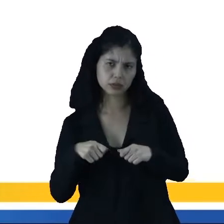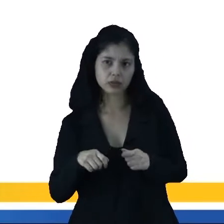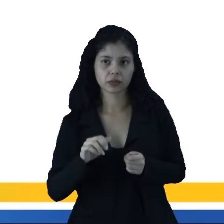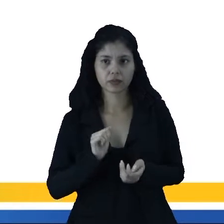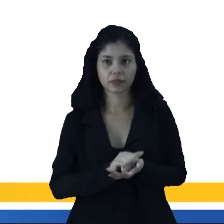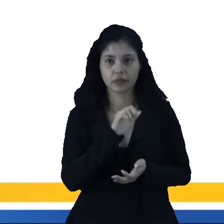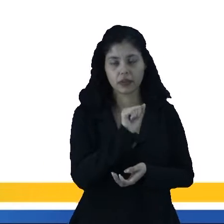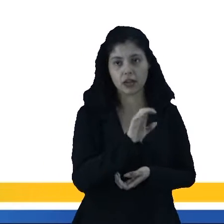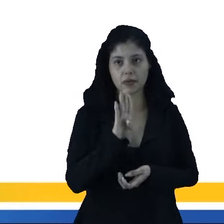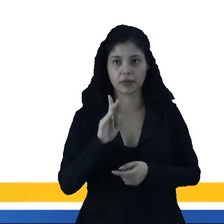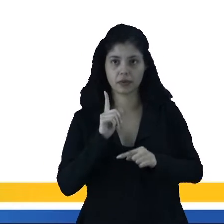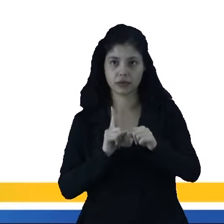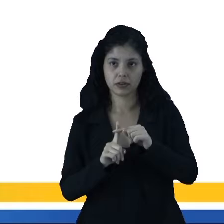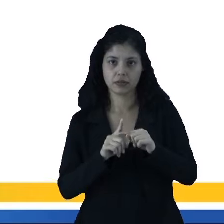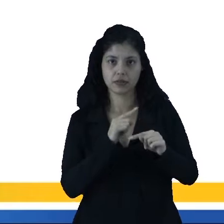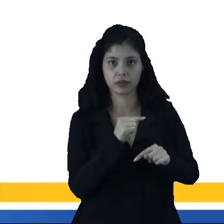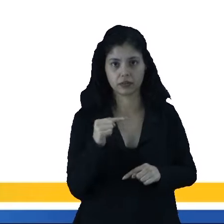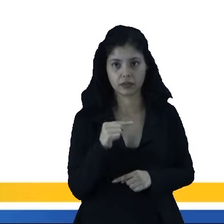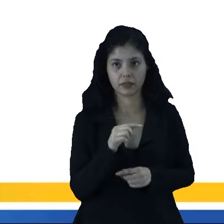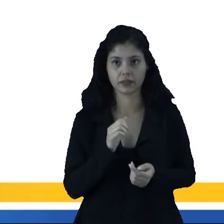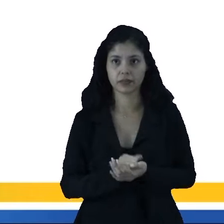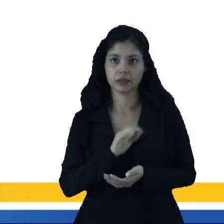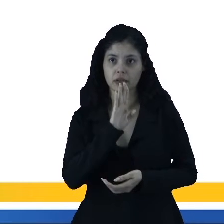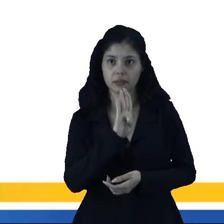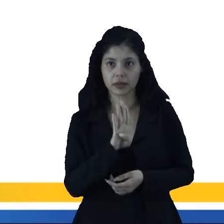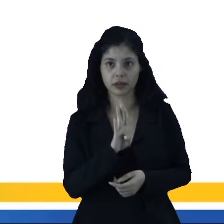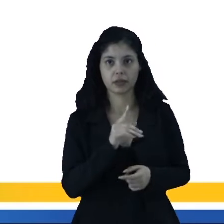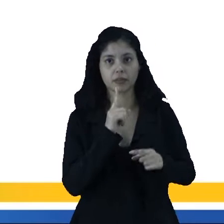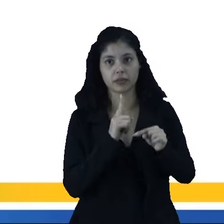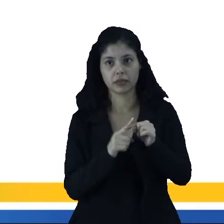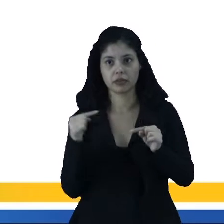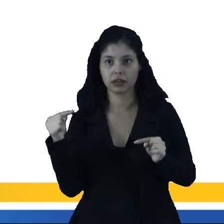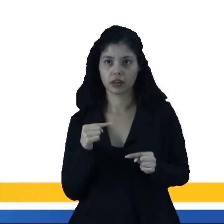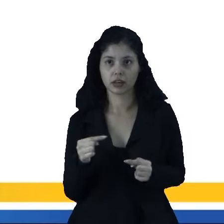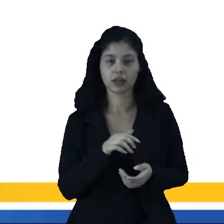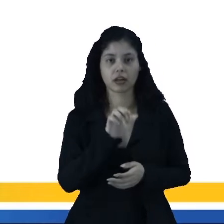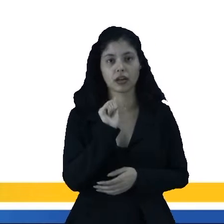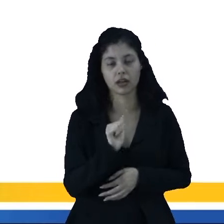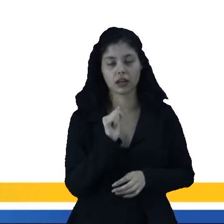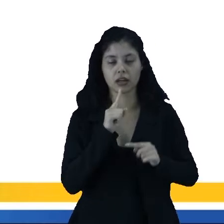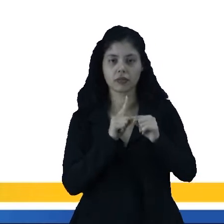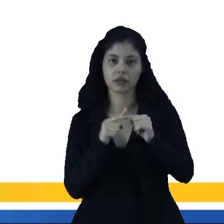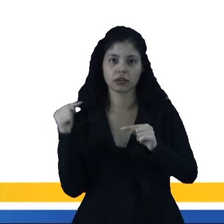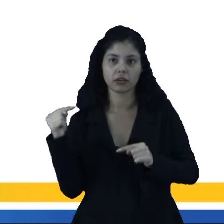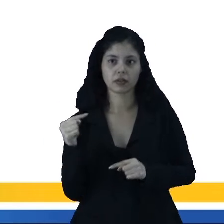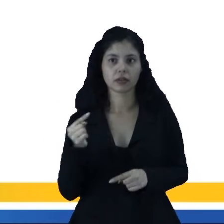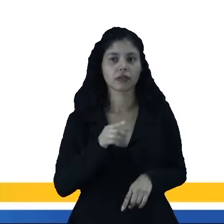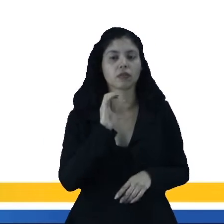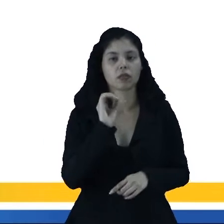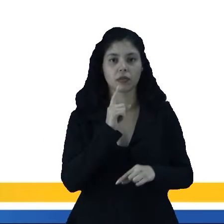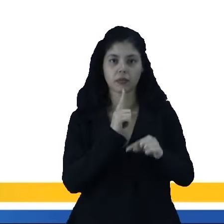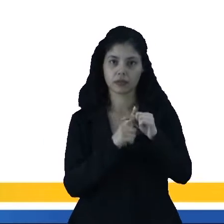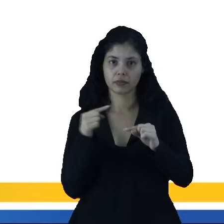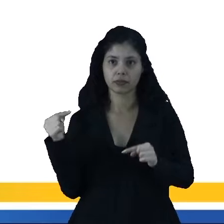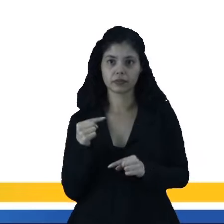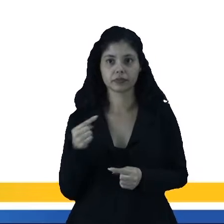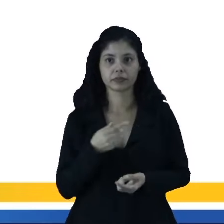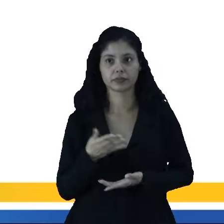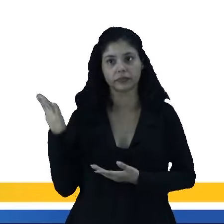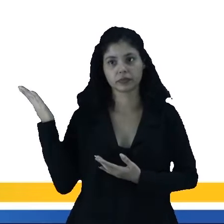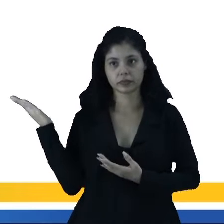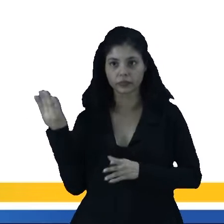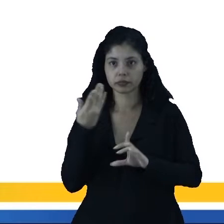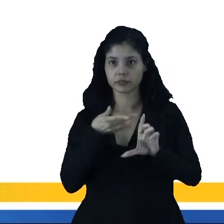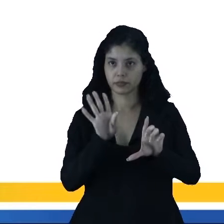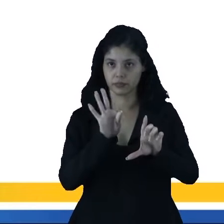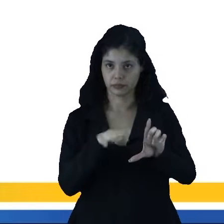ter AB positivo ou negativo, B positivo ou negativo, A positivo ou negativo ou O positivo ou negativo. Nesse quadro aqui a gente